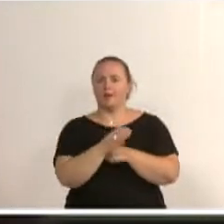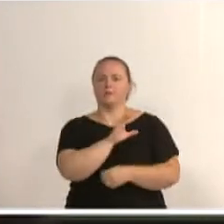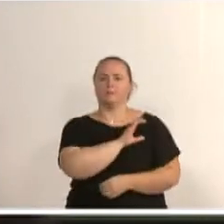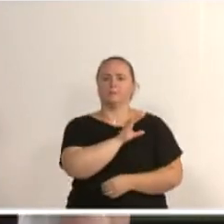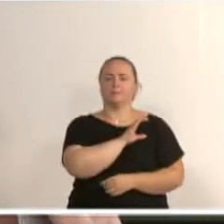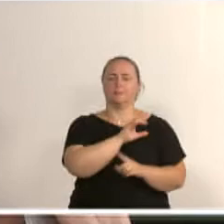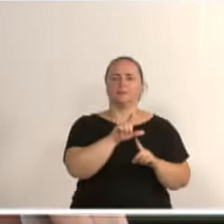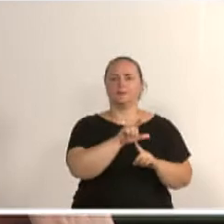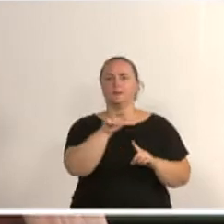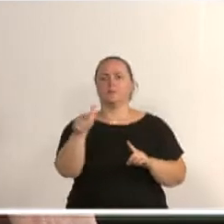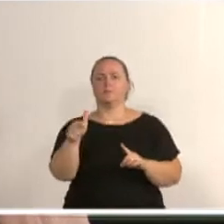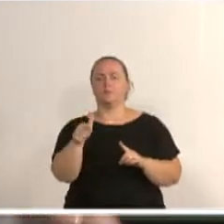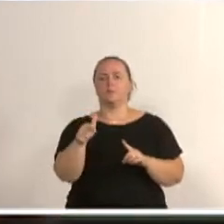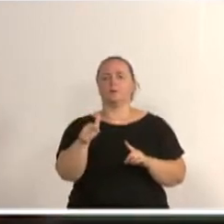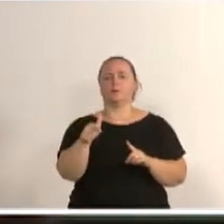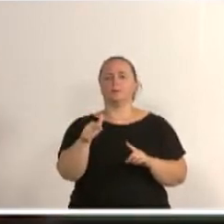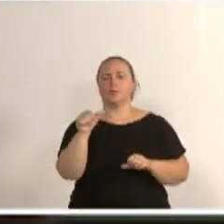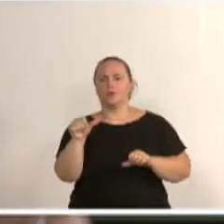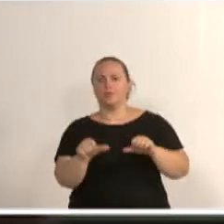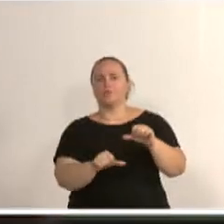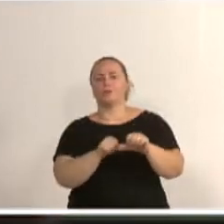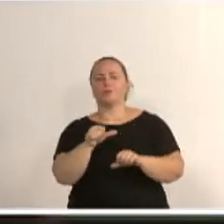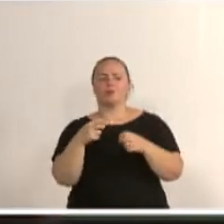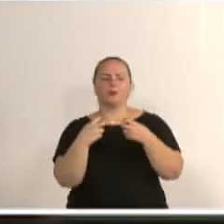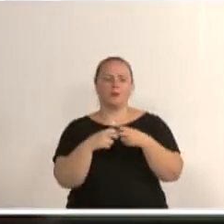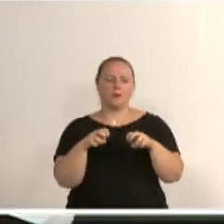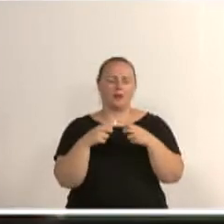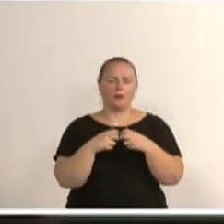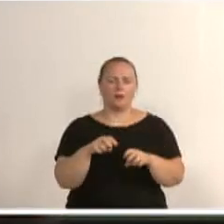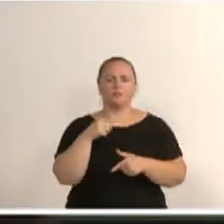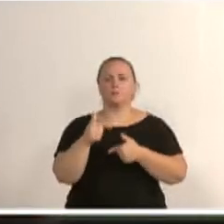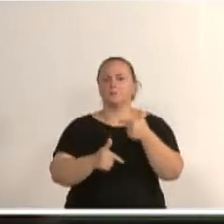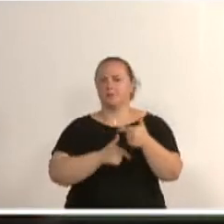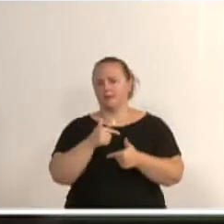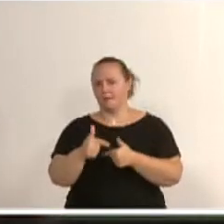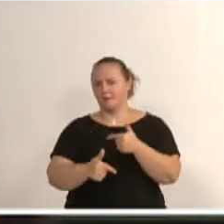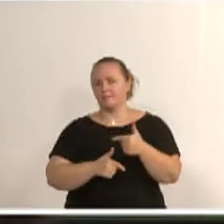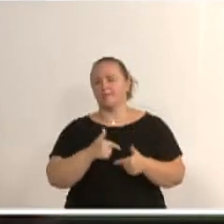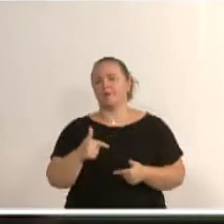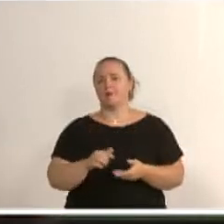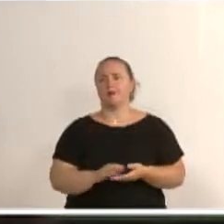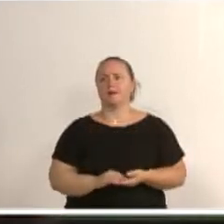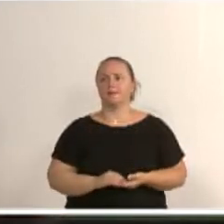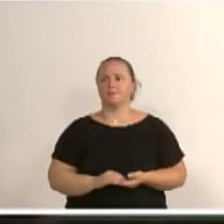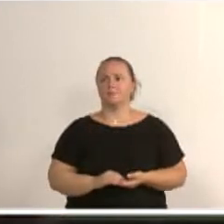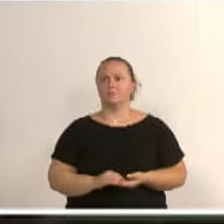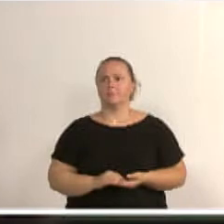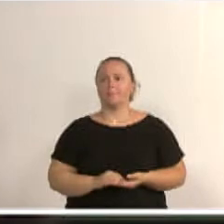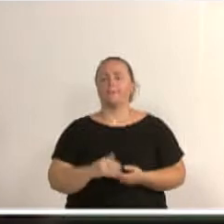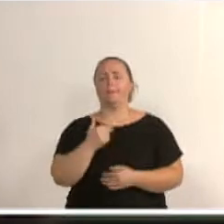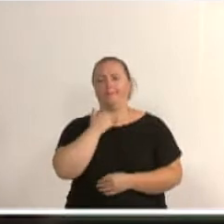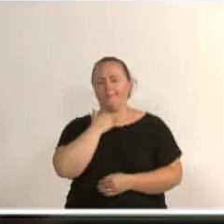depois pegar outro ônibus para ir para o trabalho, depois mais um ônibus, e em vez de chegar em casa, ela